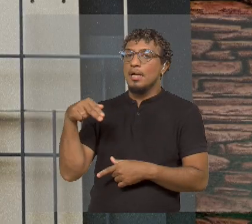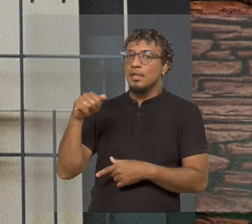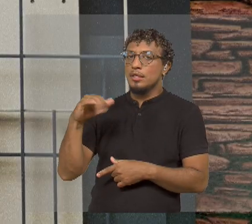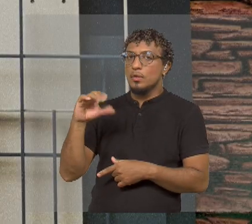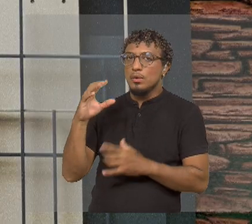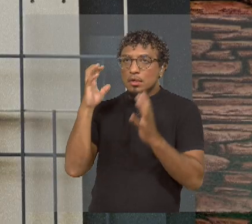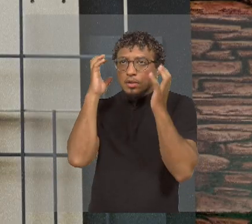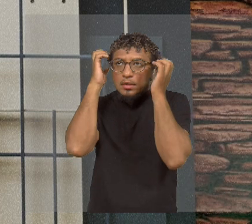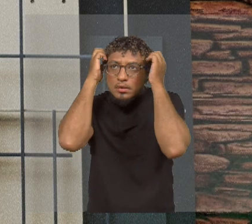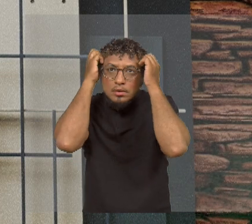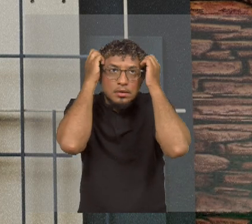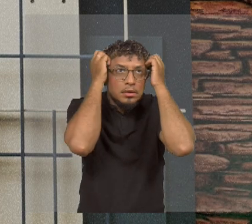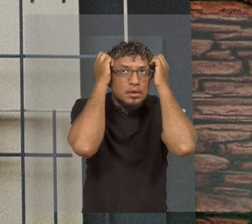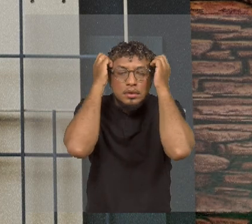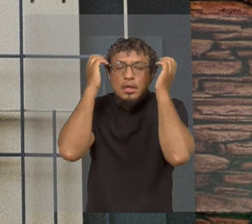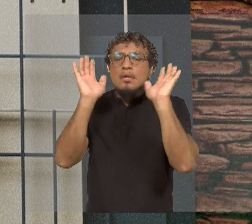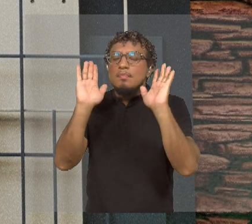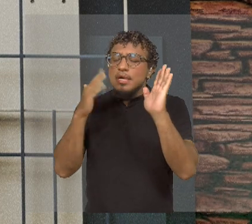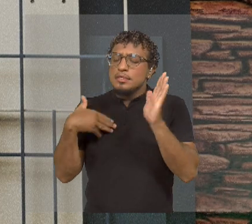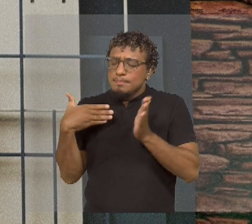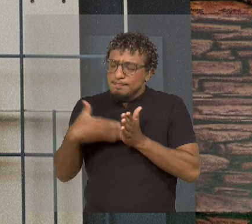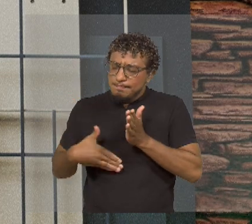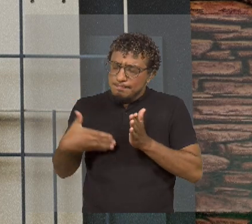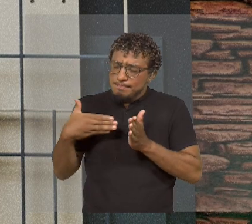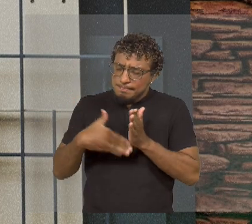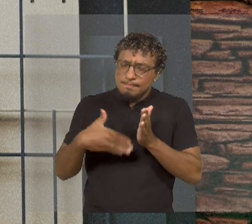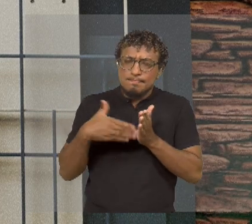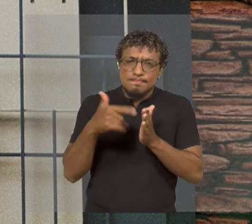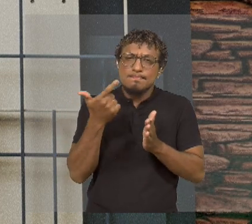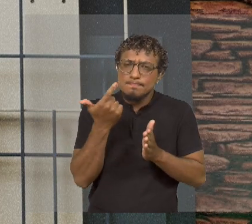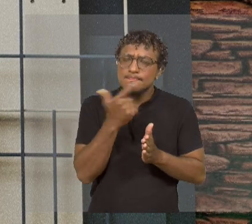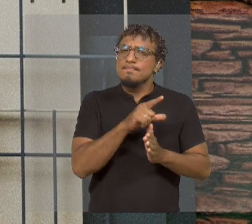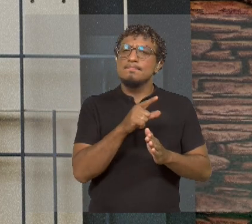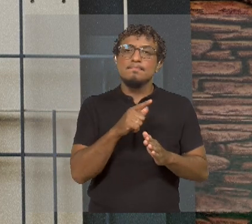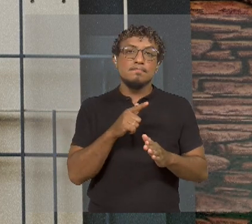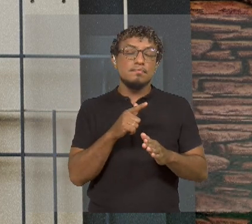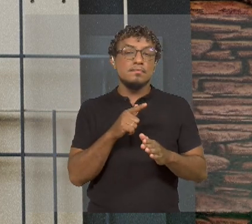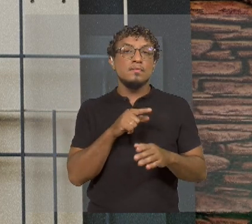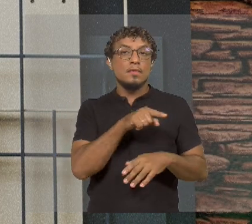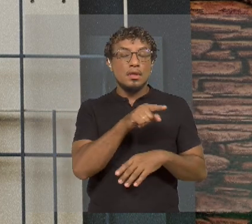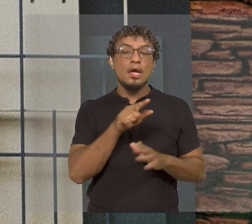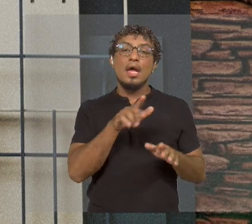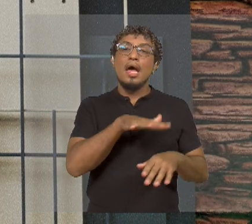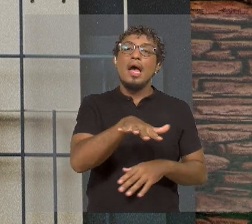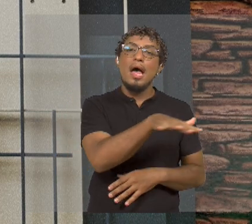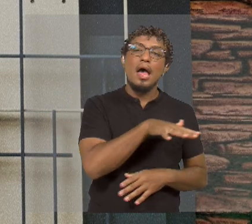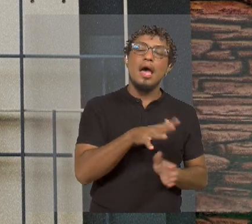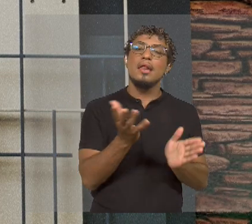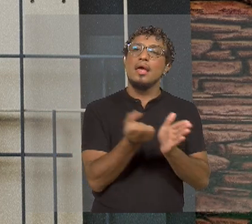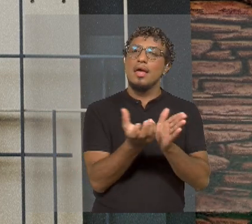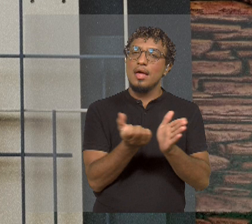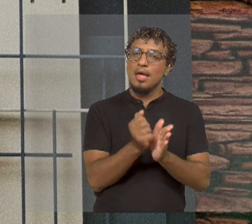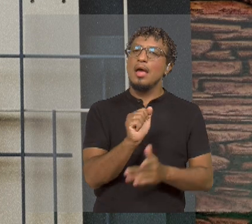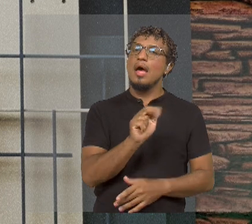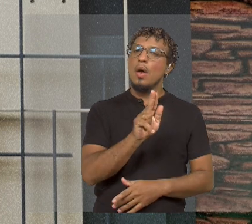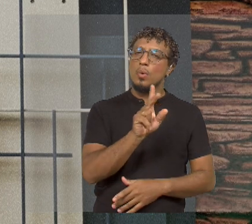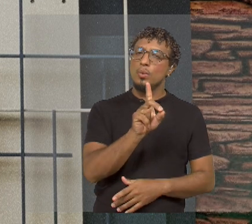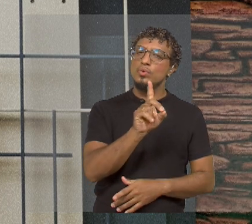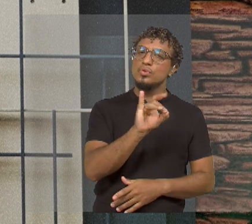enfrentar essas barreiras em específico. E aí eu cheguei lá pelo audiovisual, que é um sonho que também eu